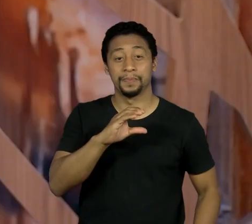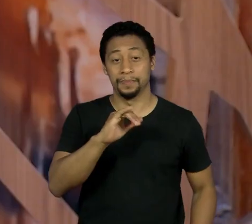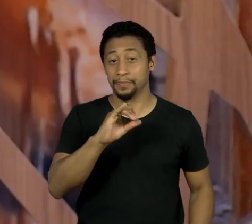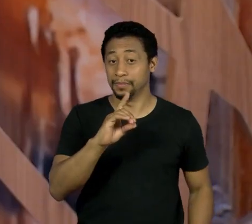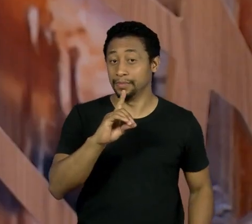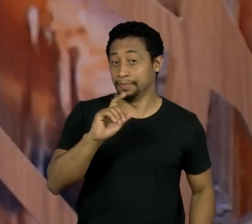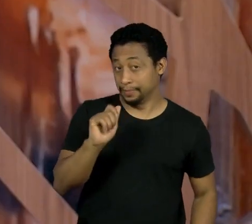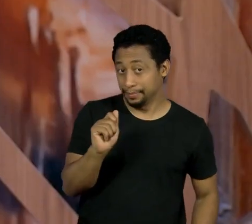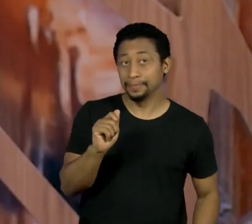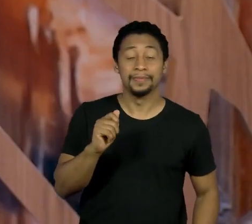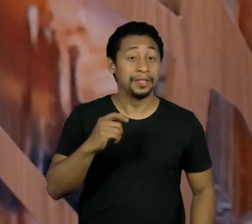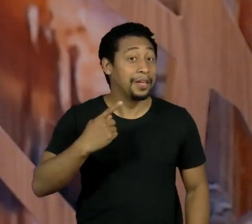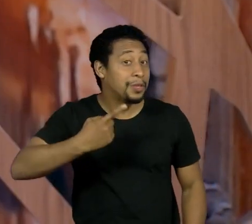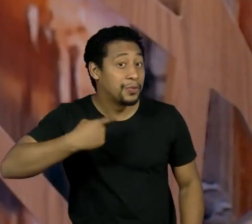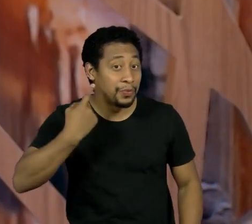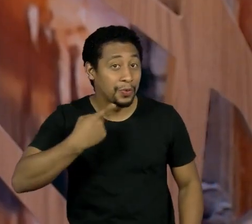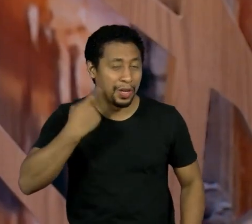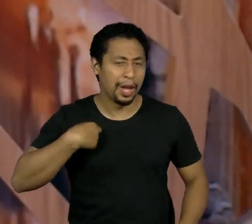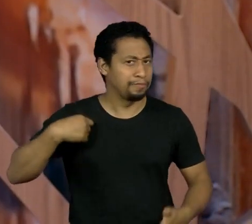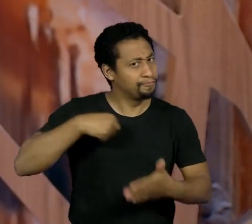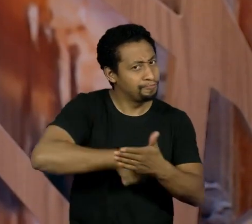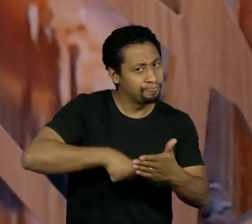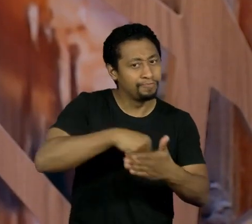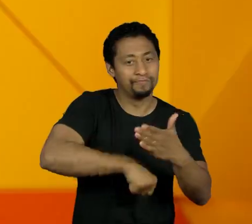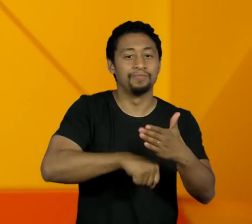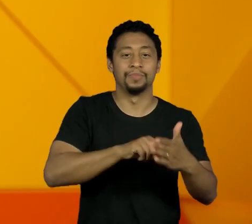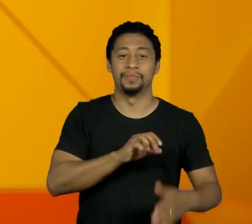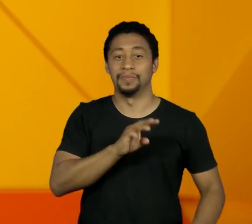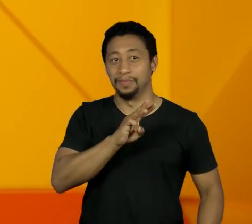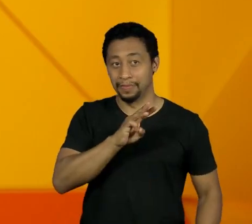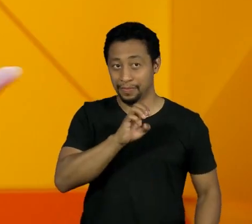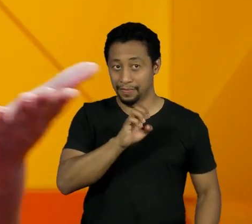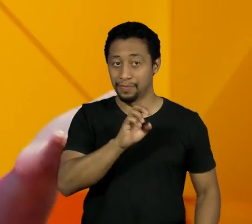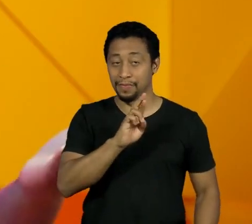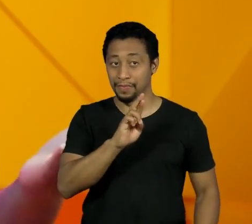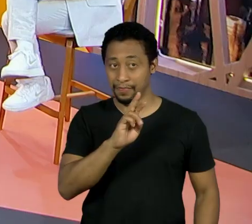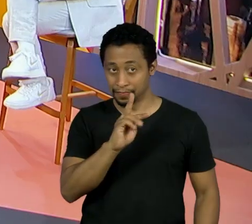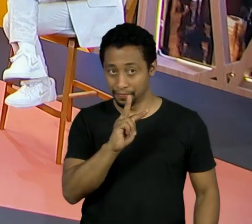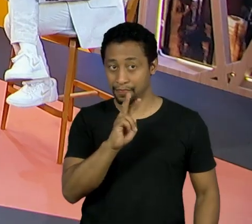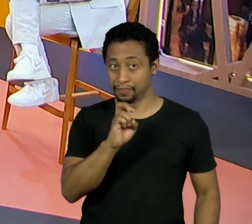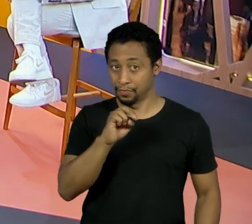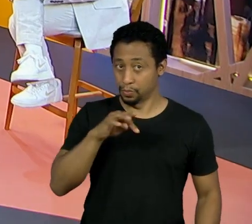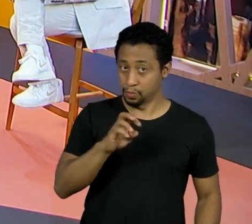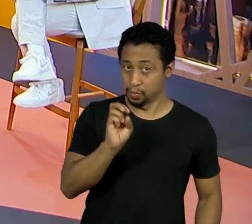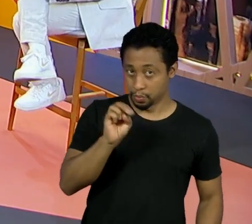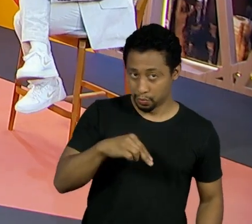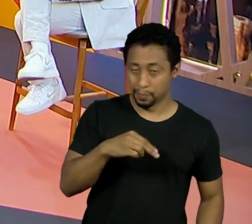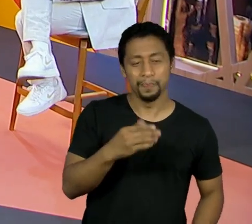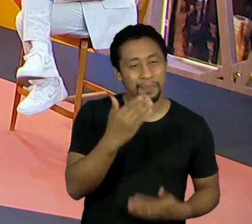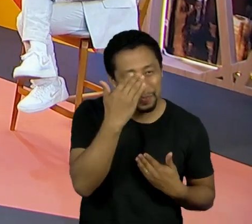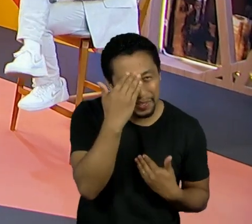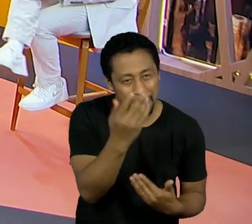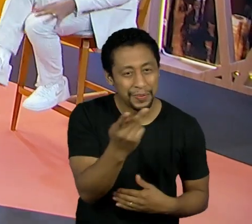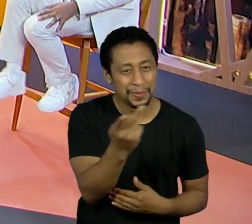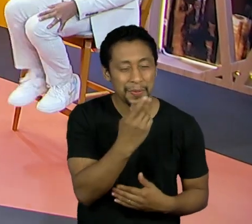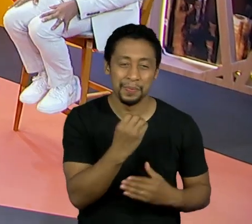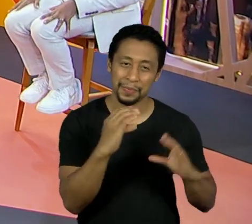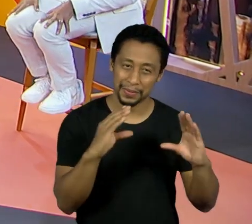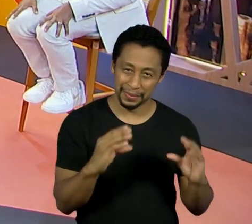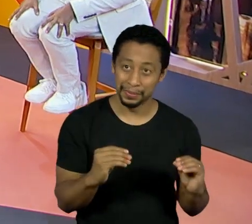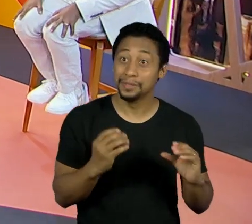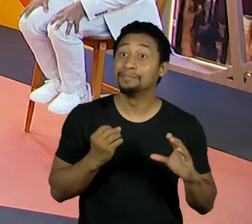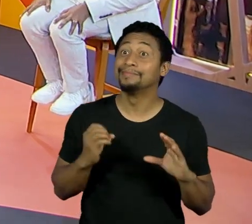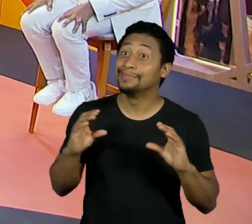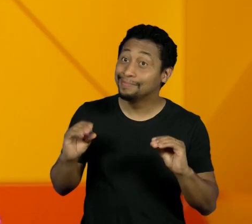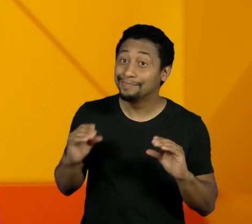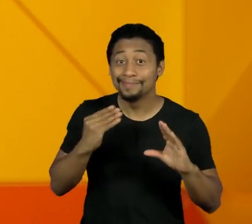o advogado ativista Everton Carvalho. Everton, Cida, muito obrigada, boa noite. Boa